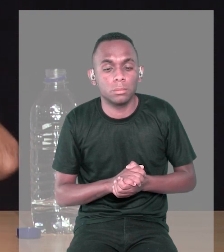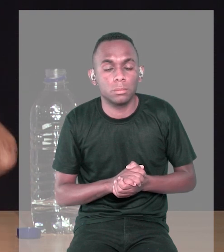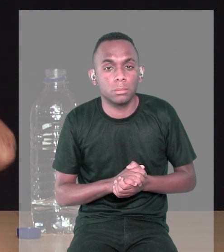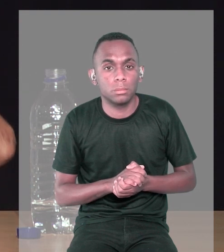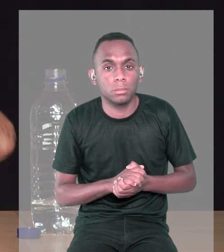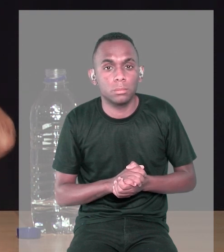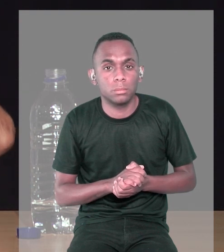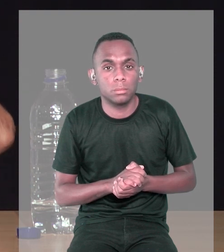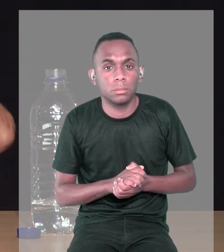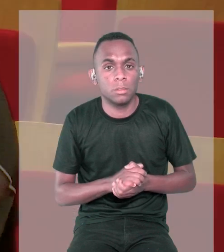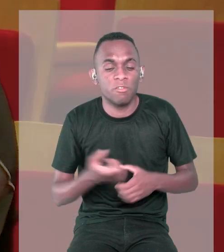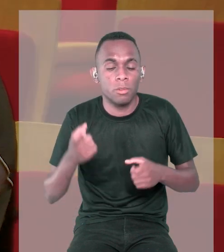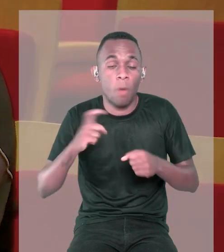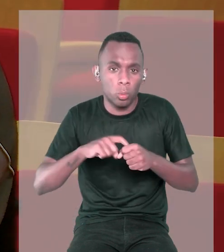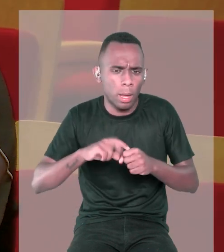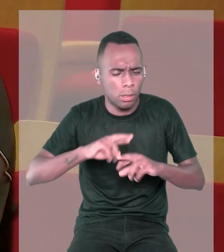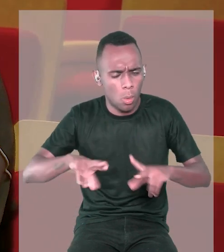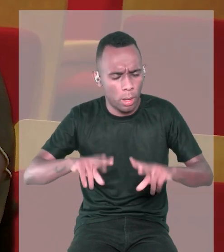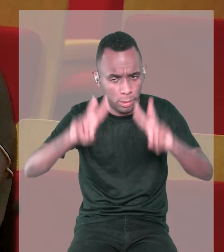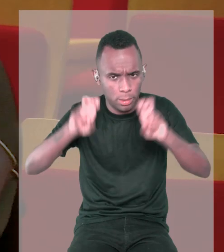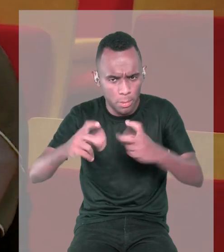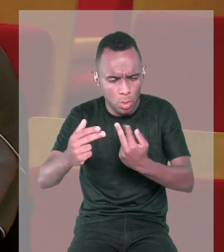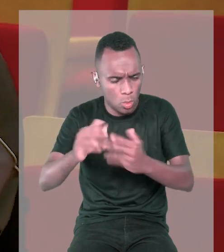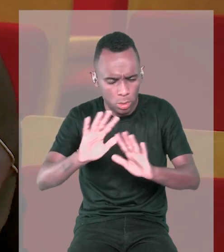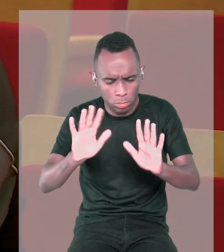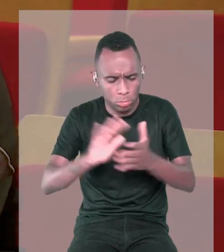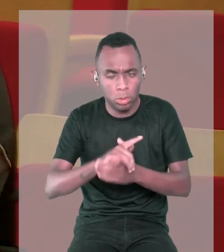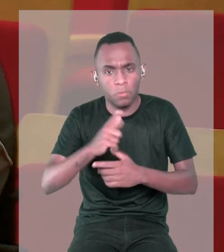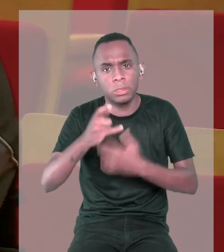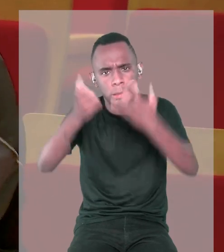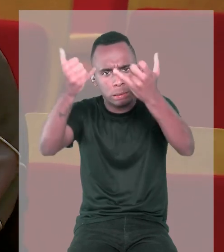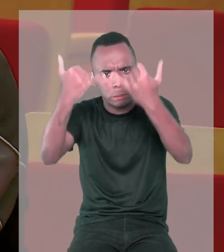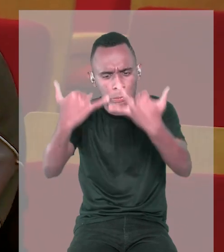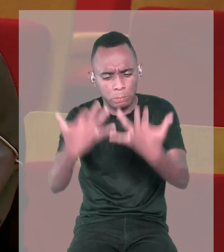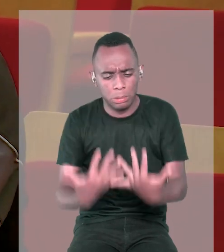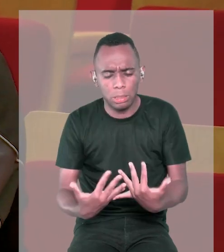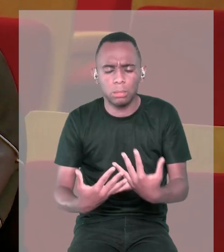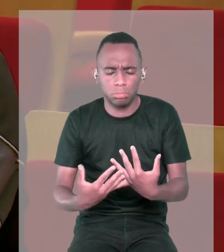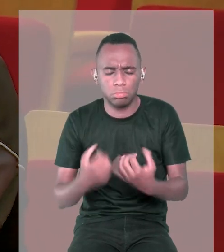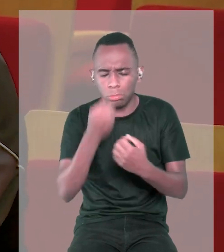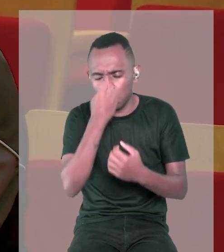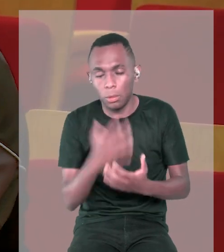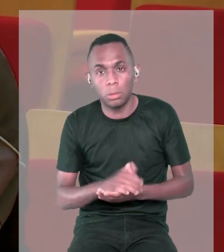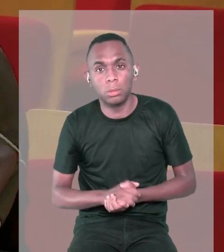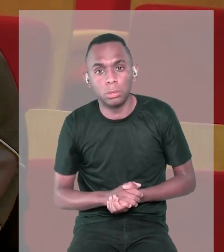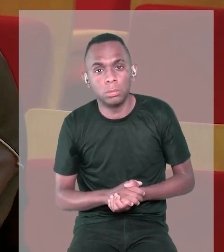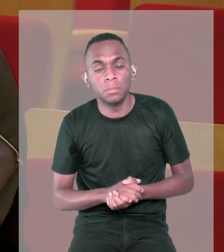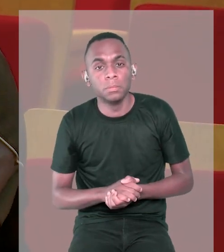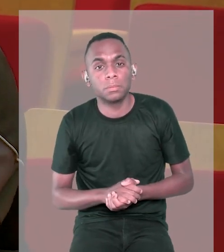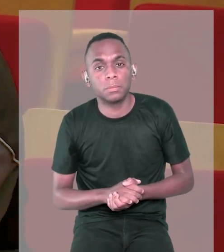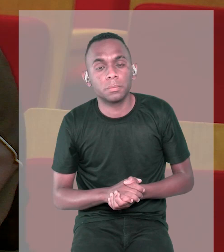foi suficiente. O livro... por falar nisso, o seu livro da Hannah Arendt, aquele